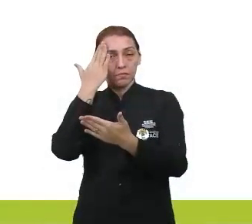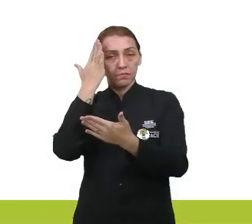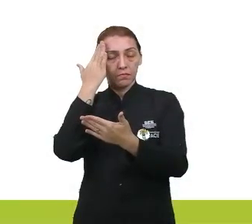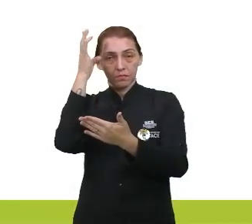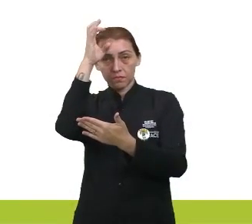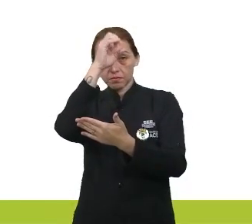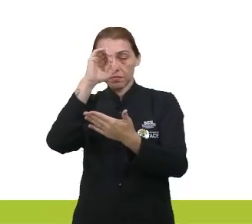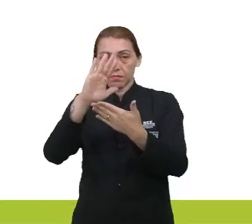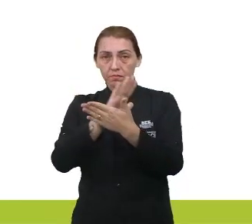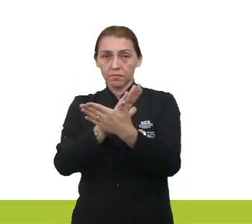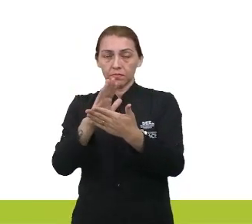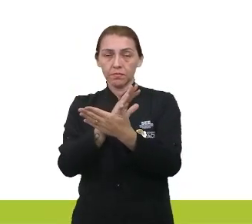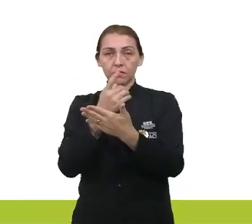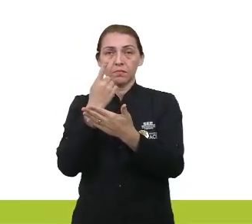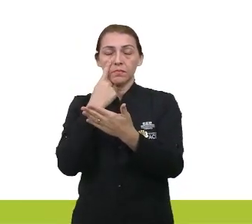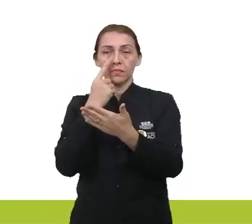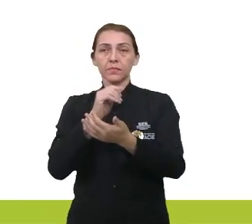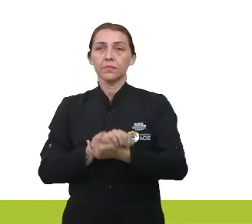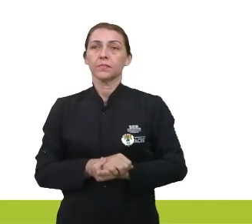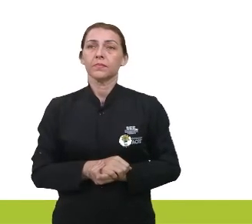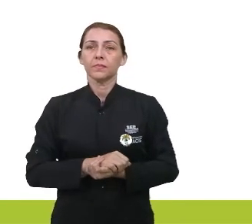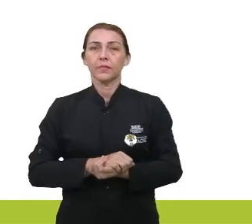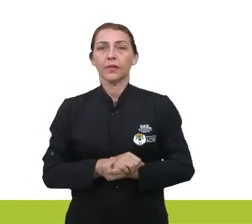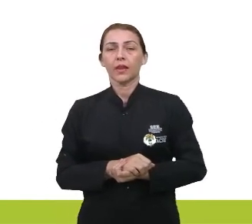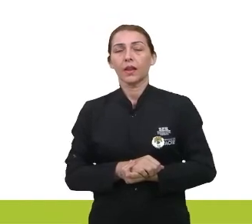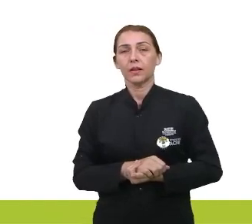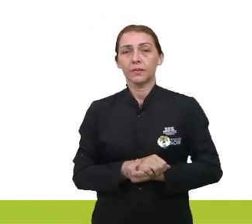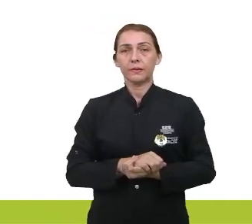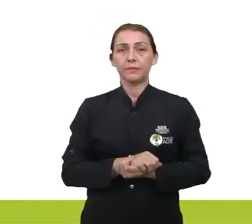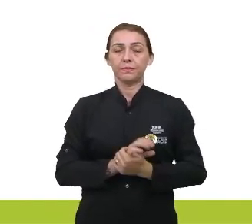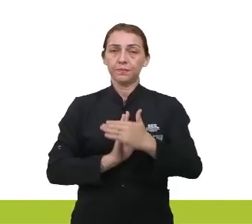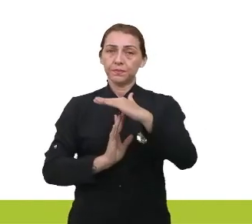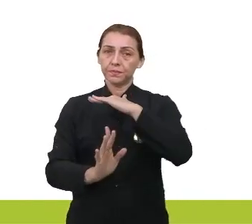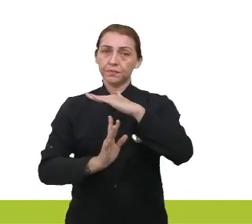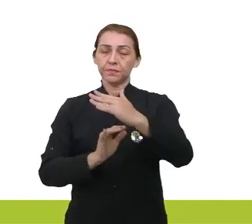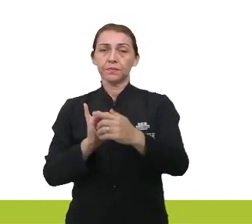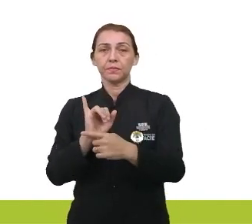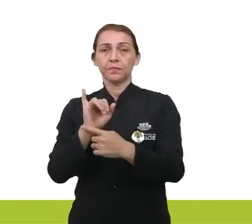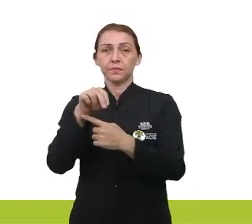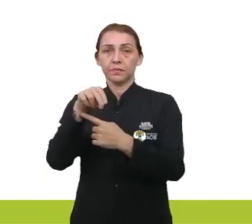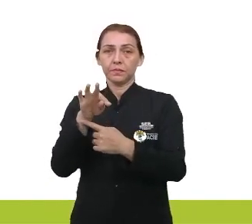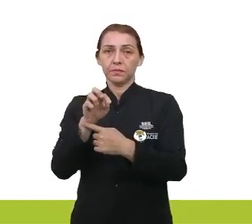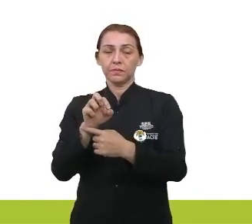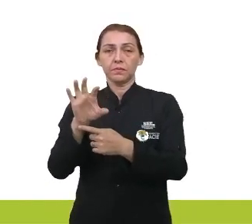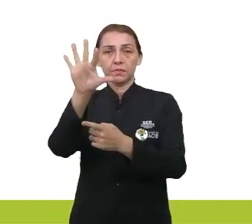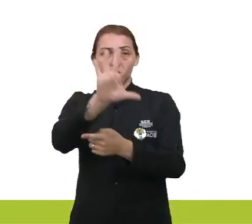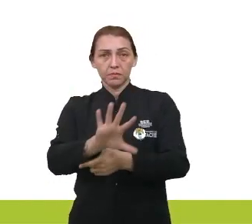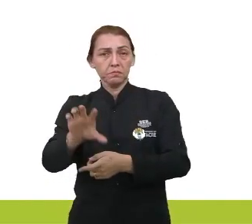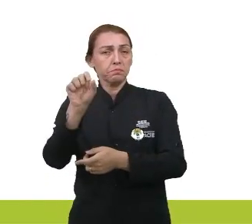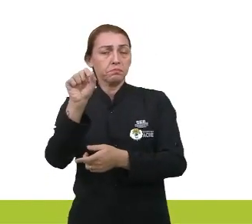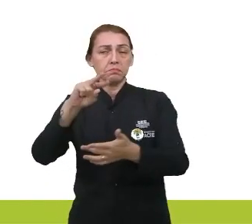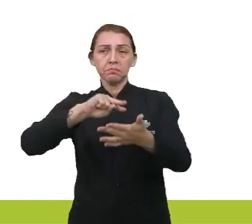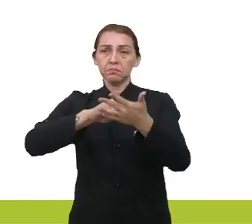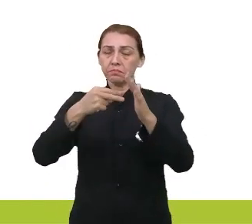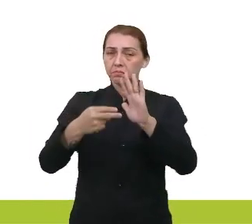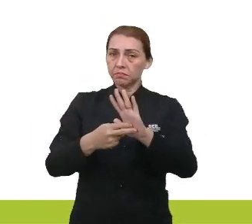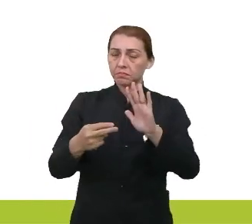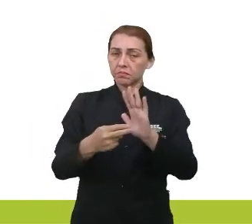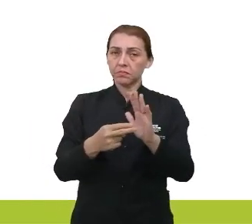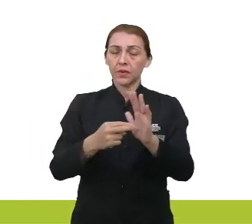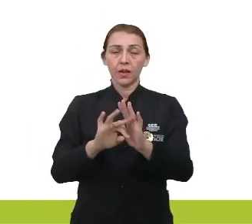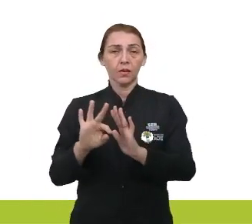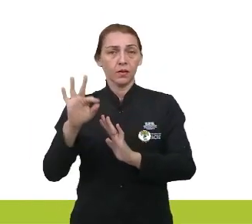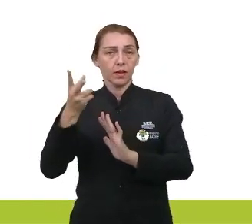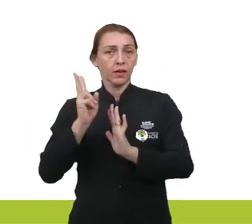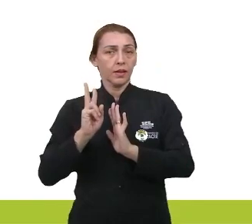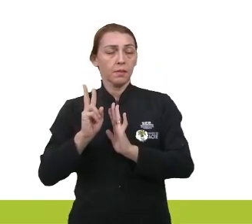aprender algumas? Olha que interessante. A migração interregional. O que é a migração interregional? Quando ela